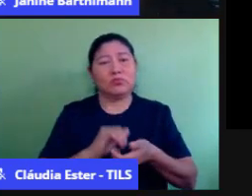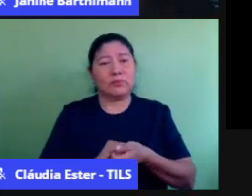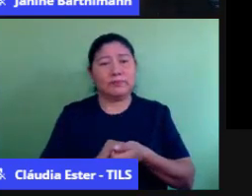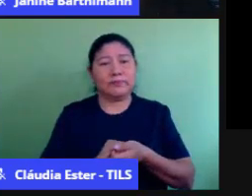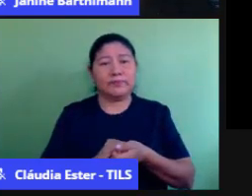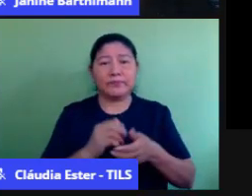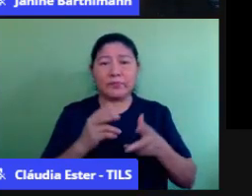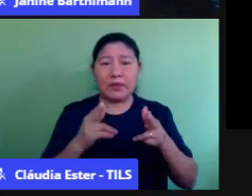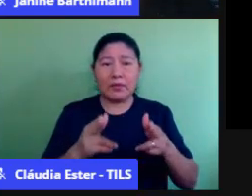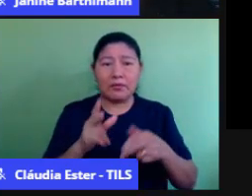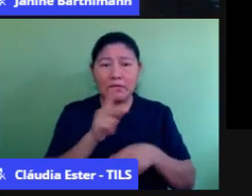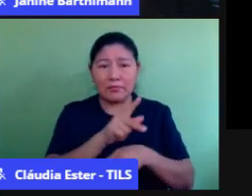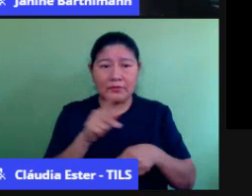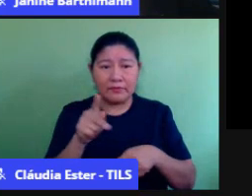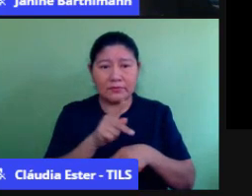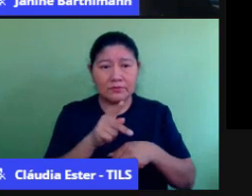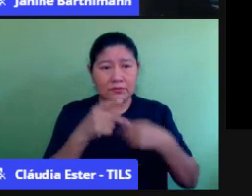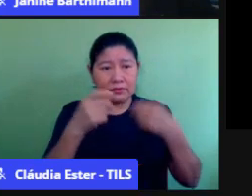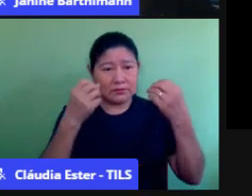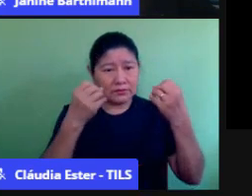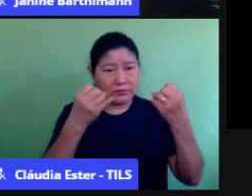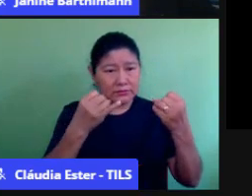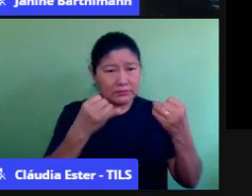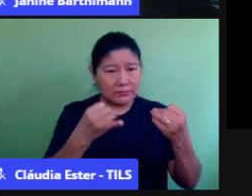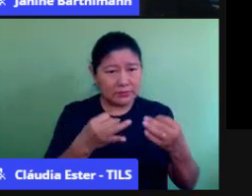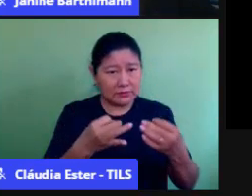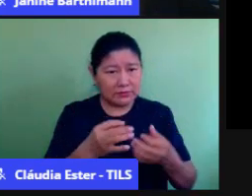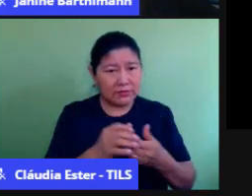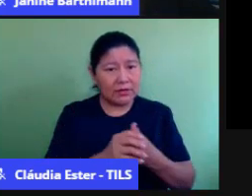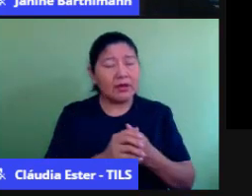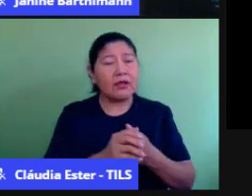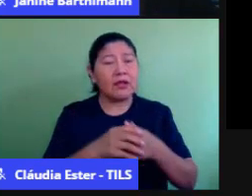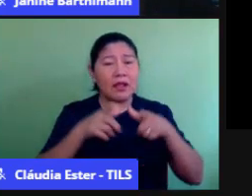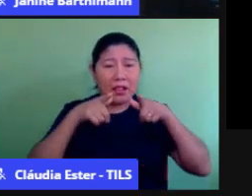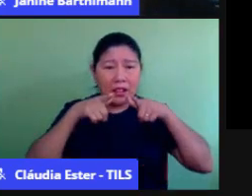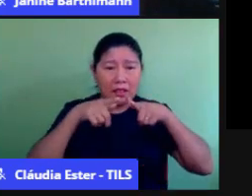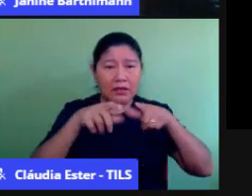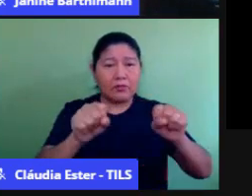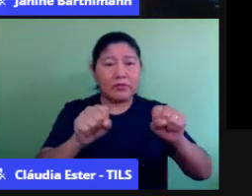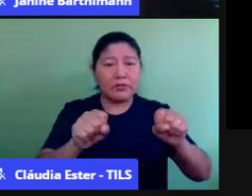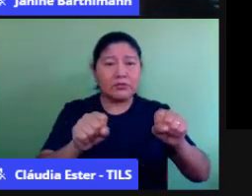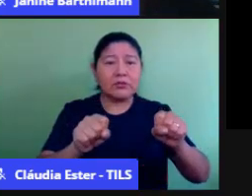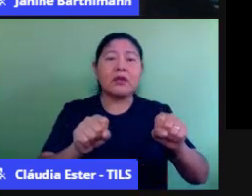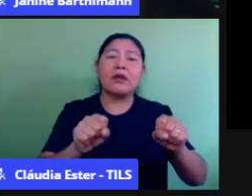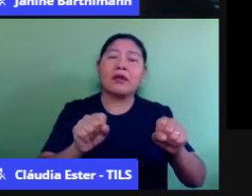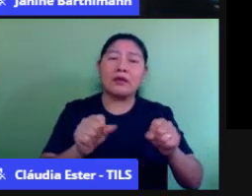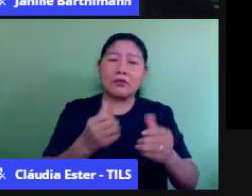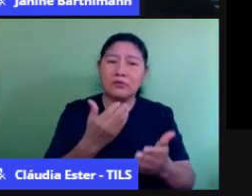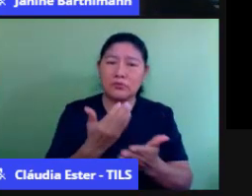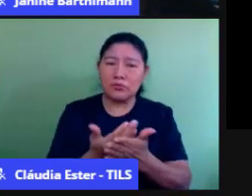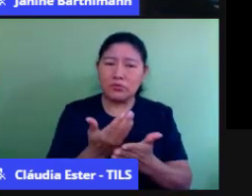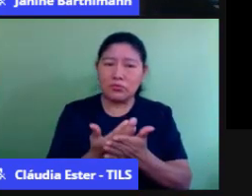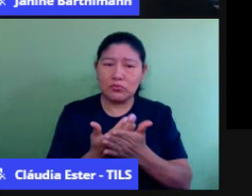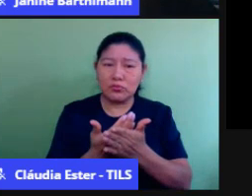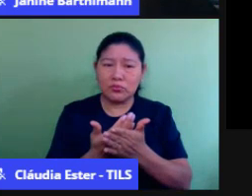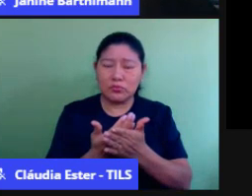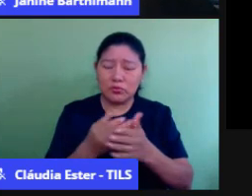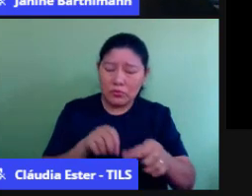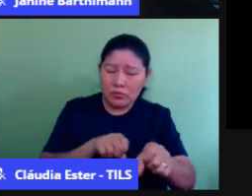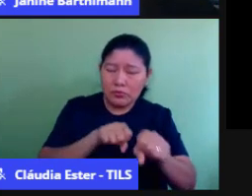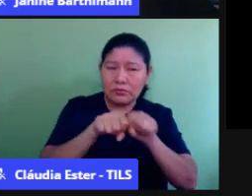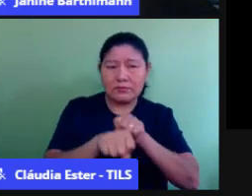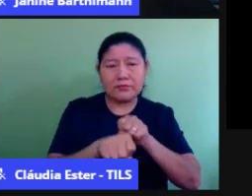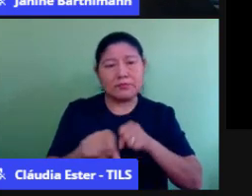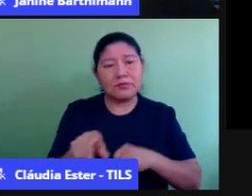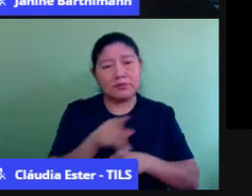Celane, na linguística aplicada nos seus estudos sobre formação de professores. E,